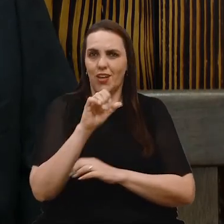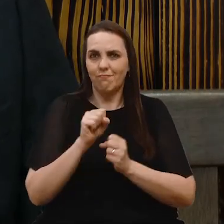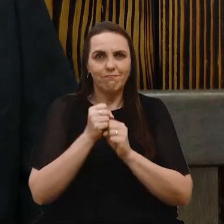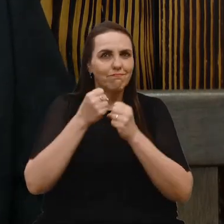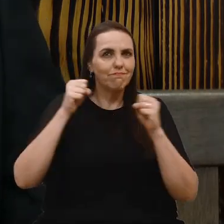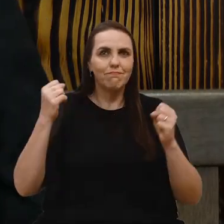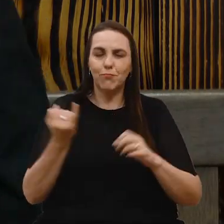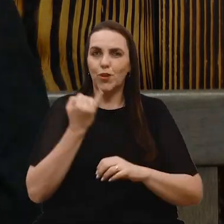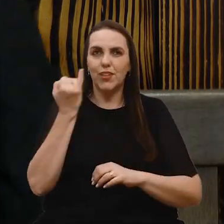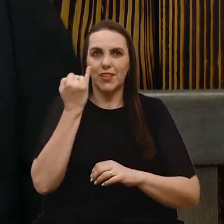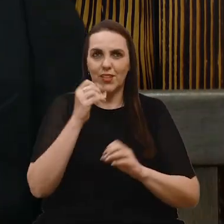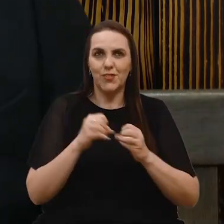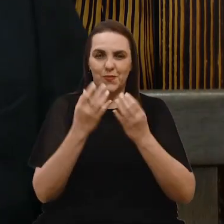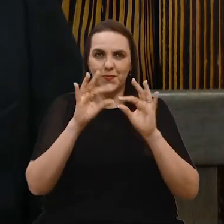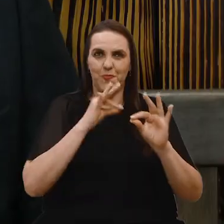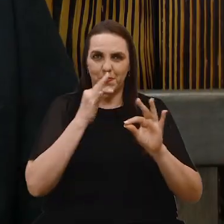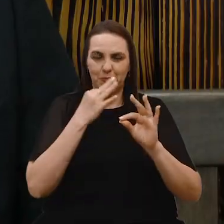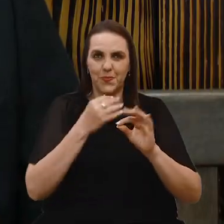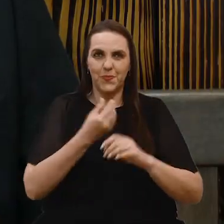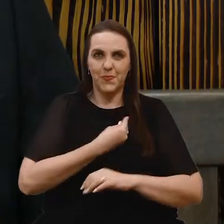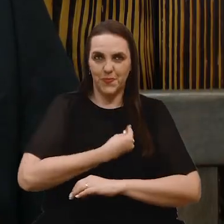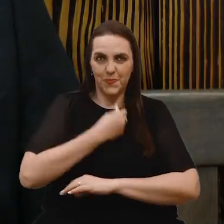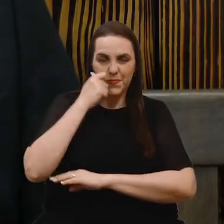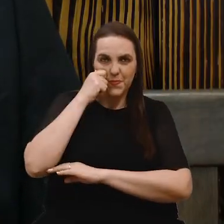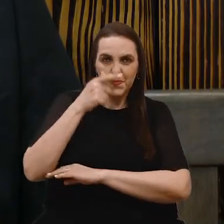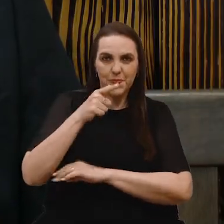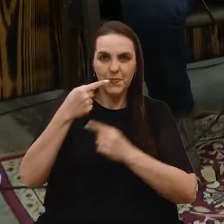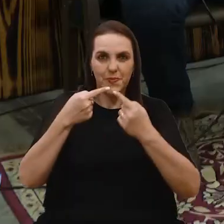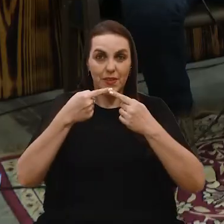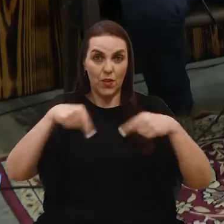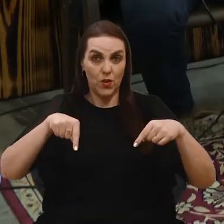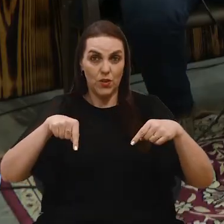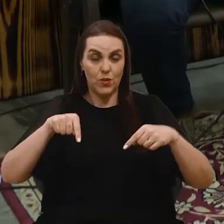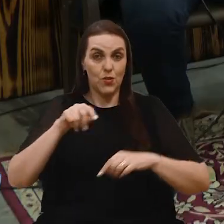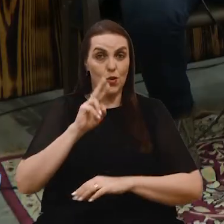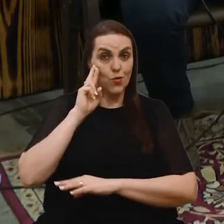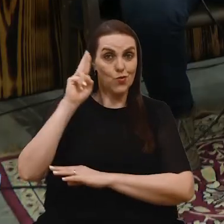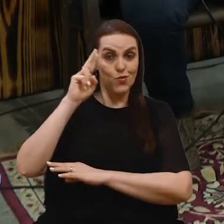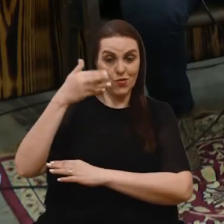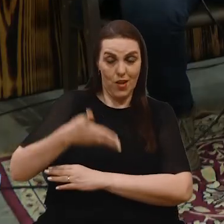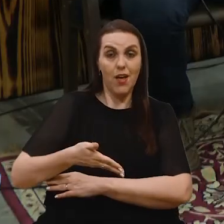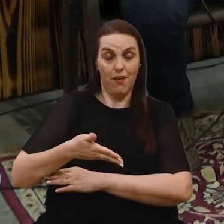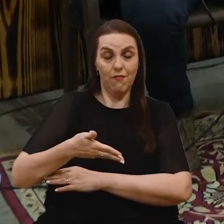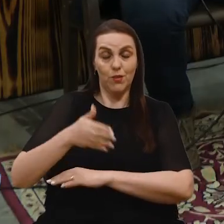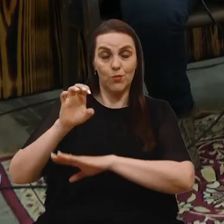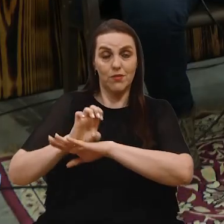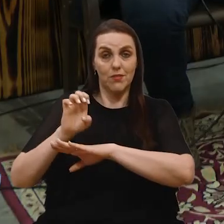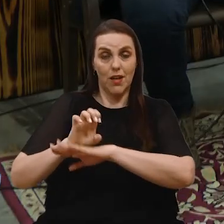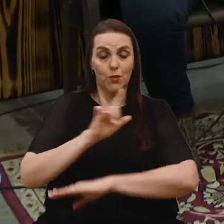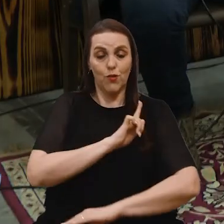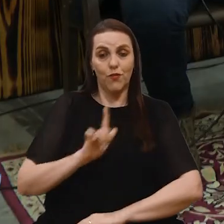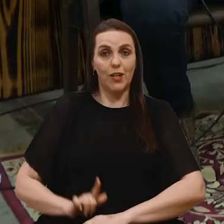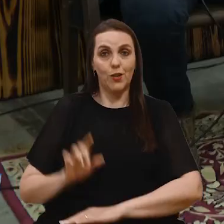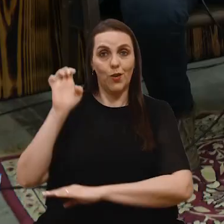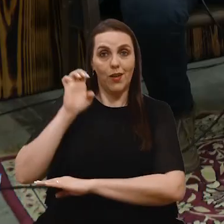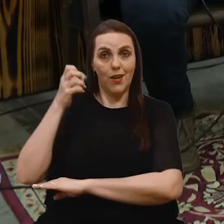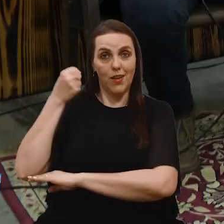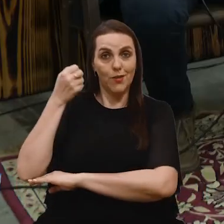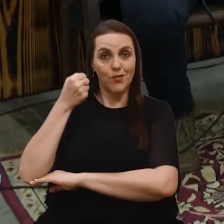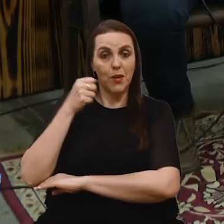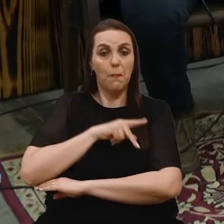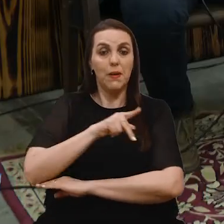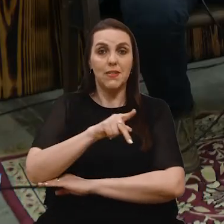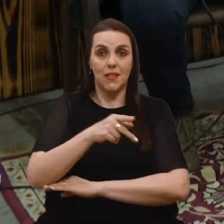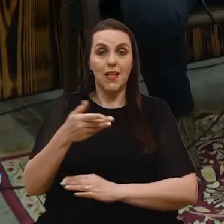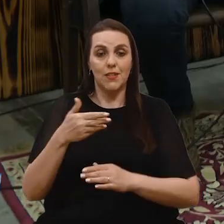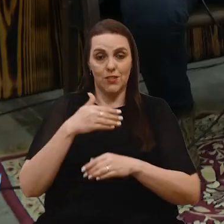grande, a nossa Festa da Uva, que a gente teve a presença na inauguração do chefe do Estado, Eduardo Leite, nosso governador, e o presidente